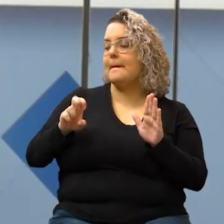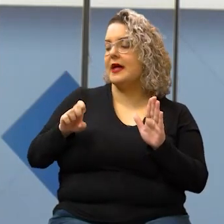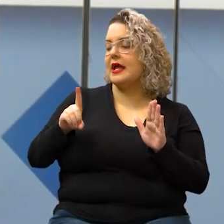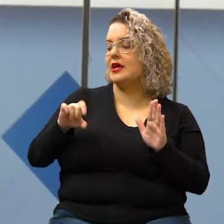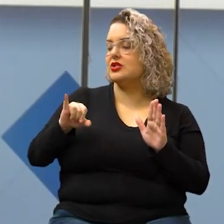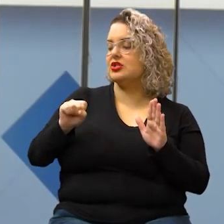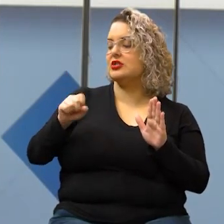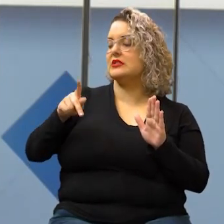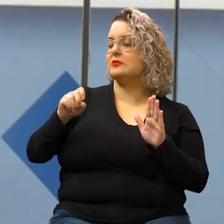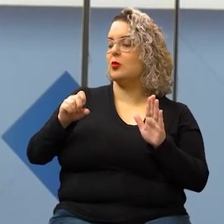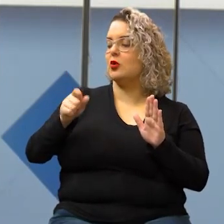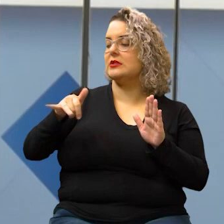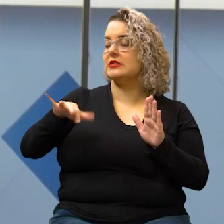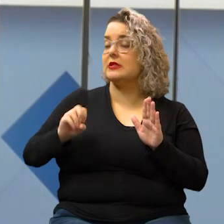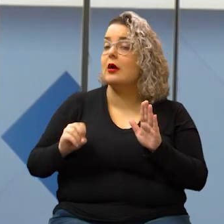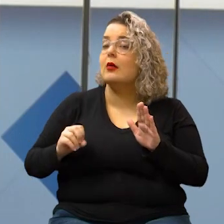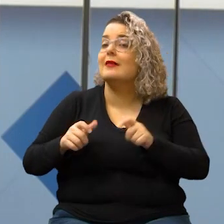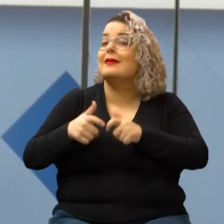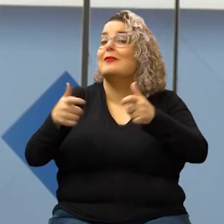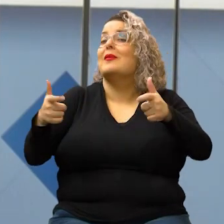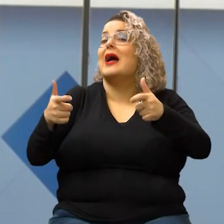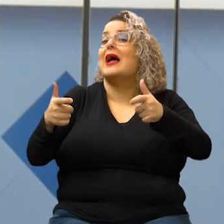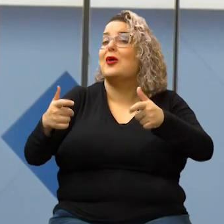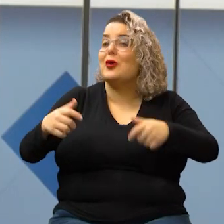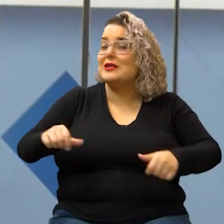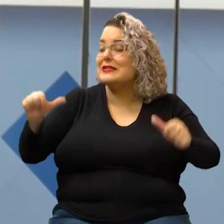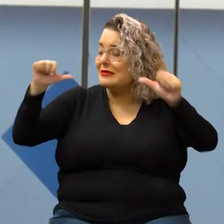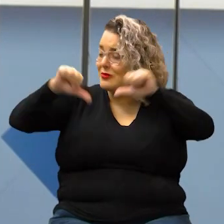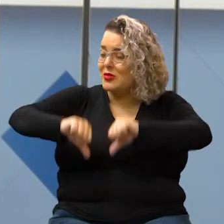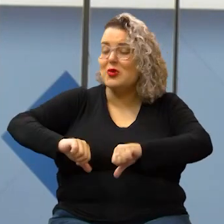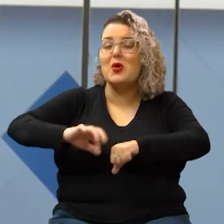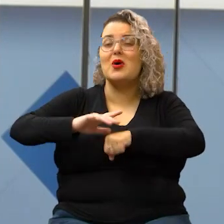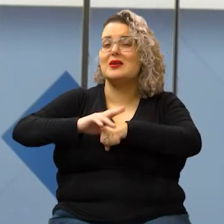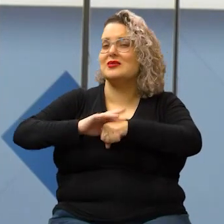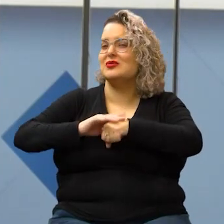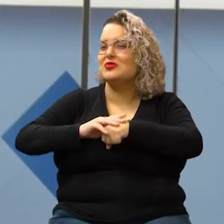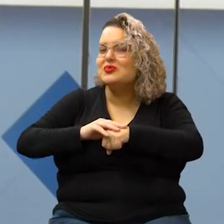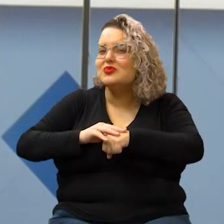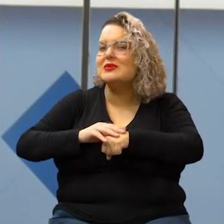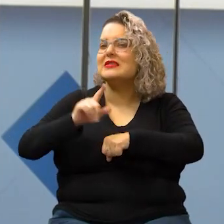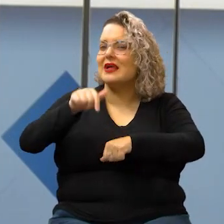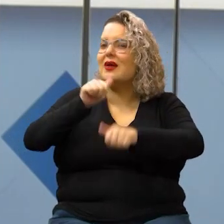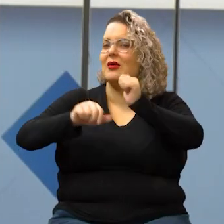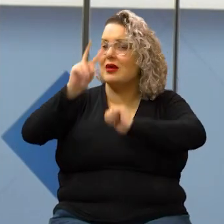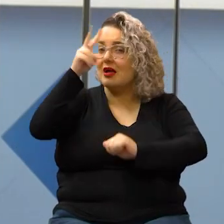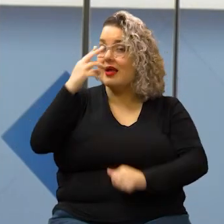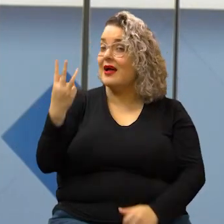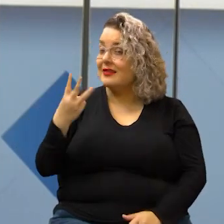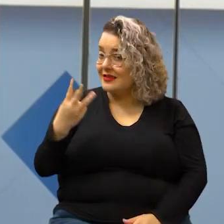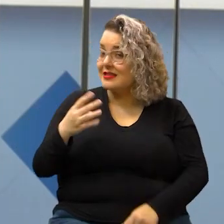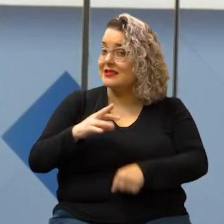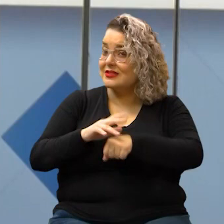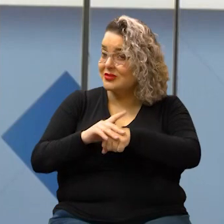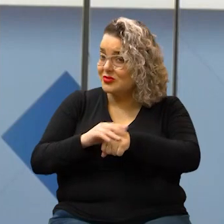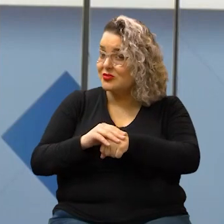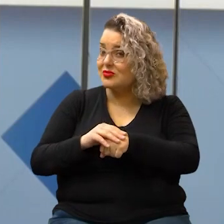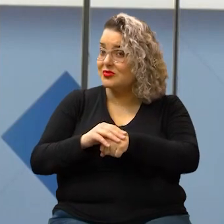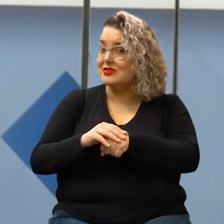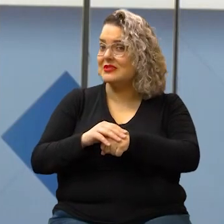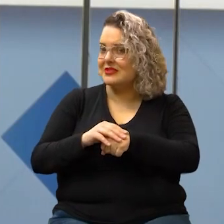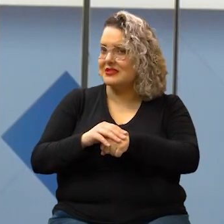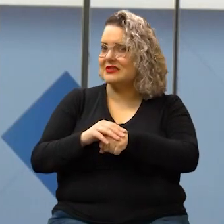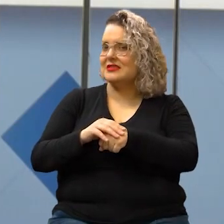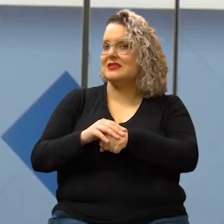desenvolver uma das piores doenças que tem, que é a doença do alcoolismo. É a terceira doença no mundo que mais mata. Só perde para a doença do coração